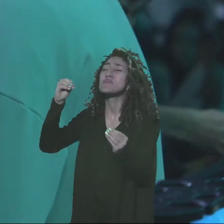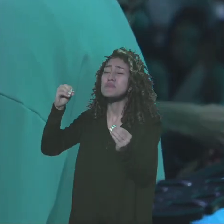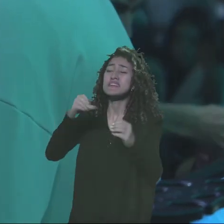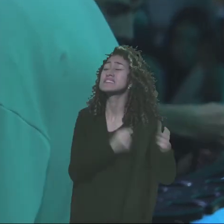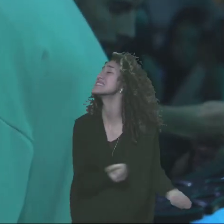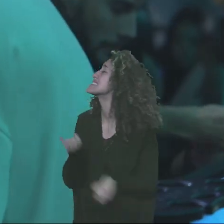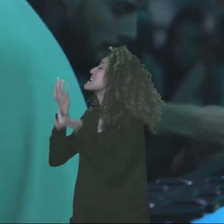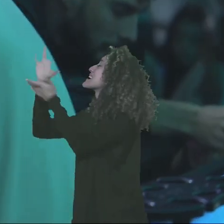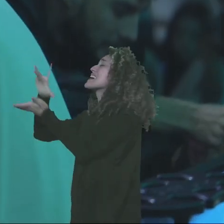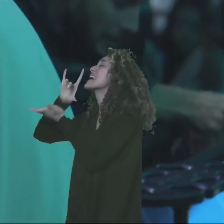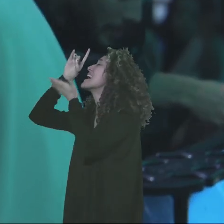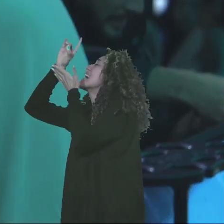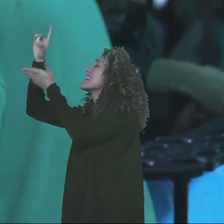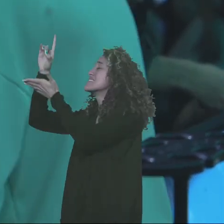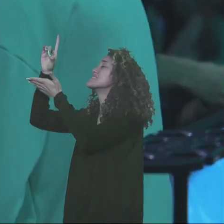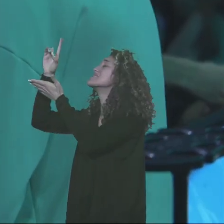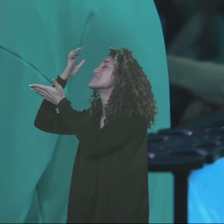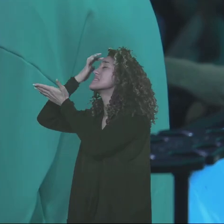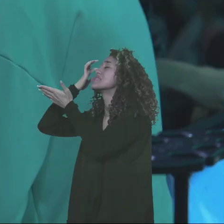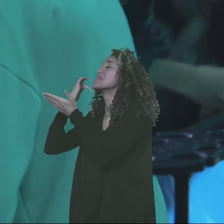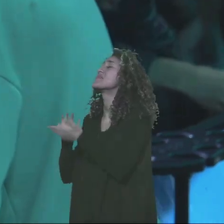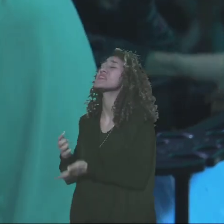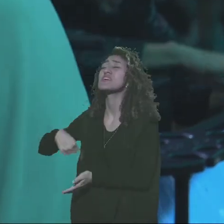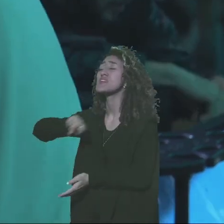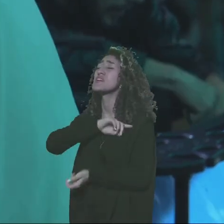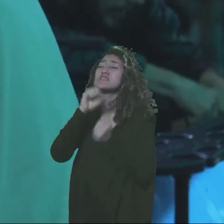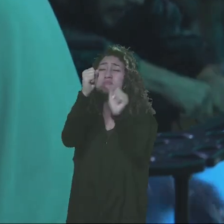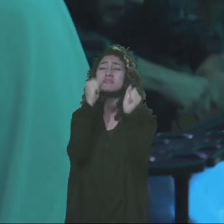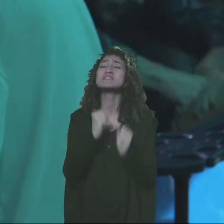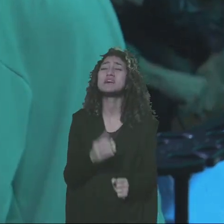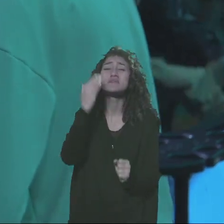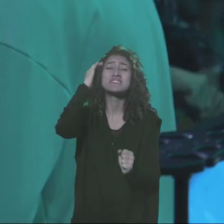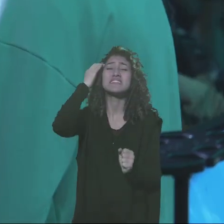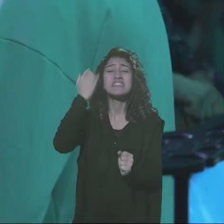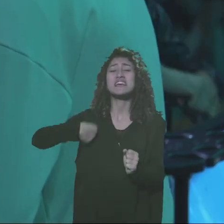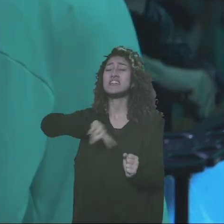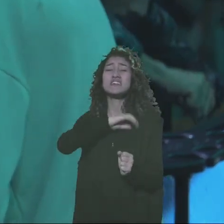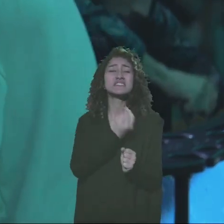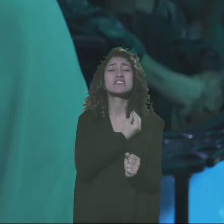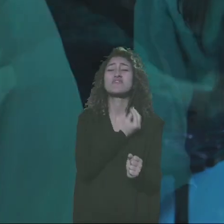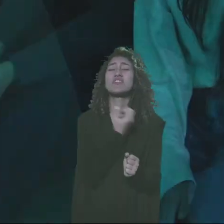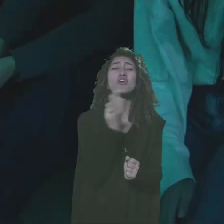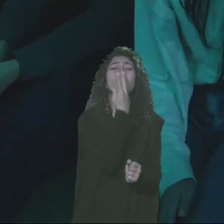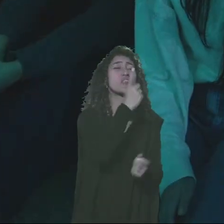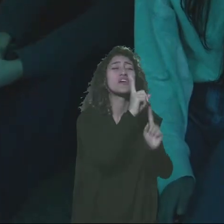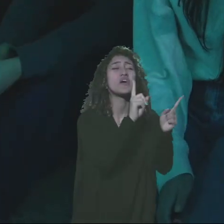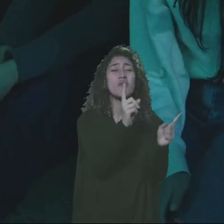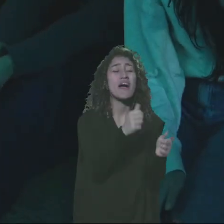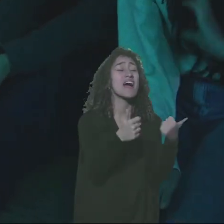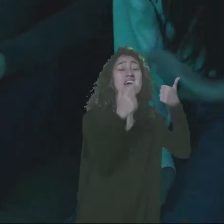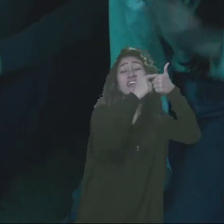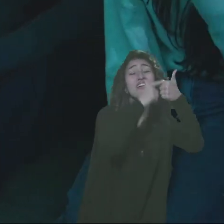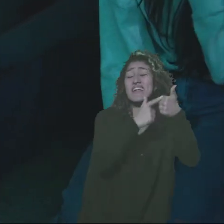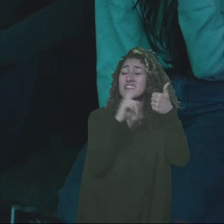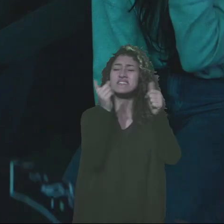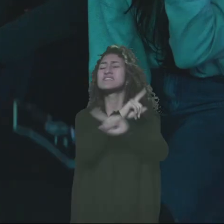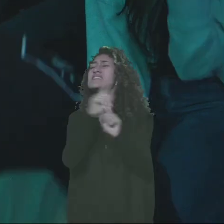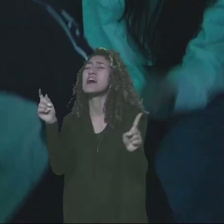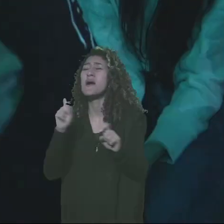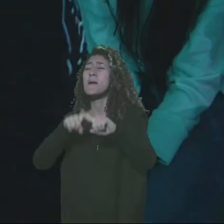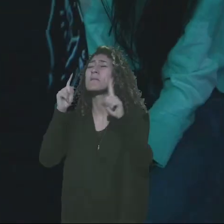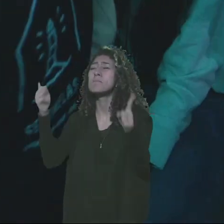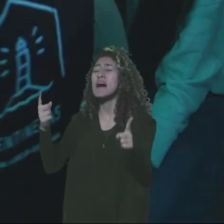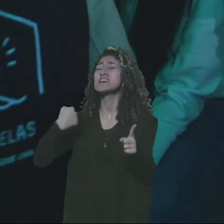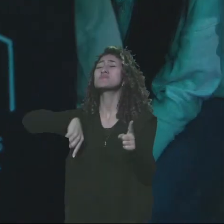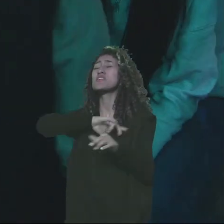a contar as nossas vidas, não por quantas curtidas nós temos, mas por quantas pessoas nós salvamos naquela